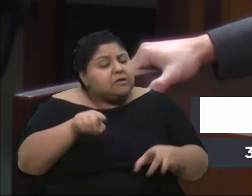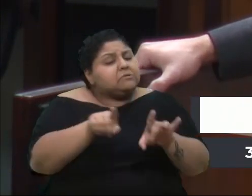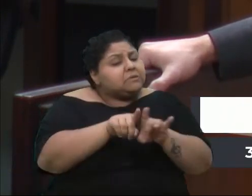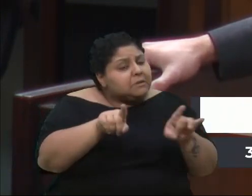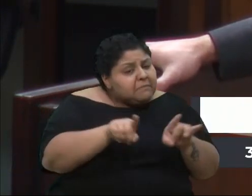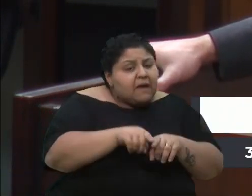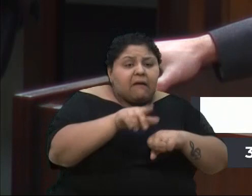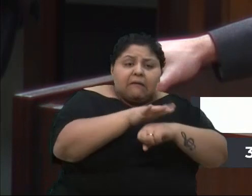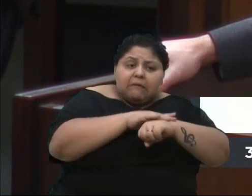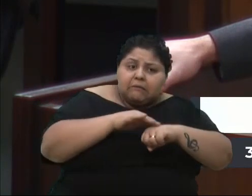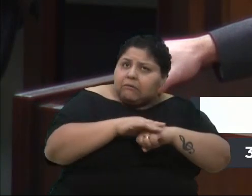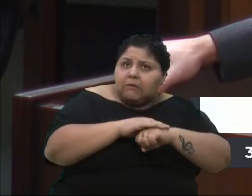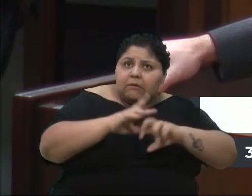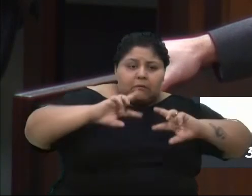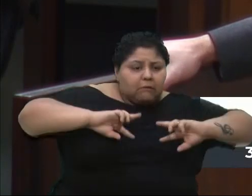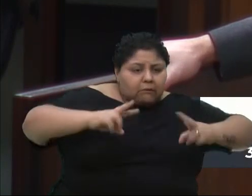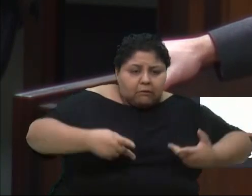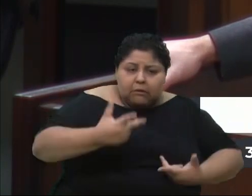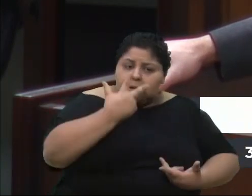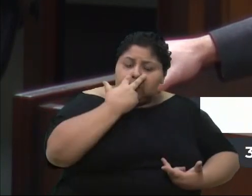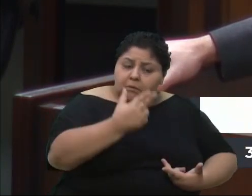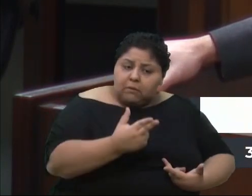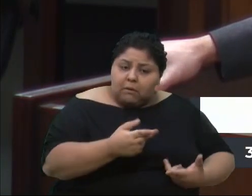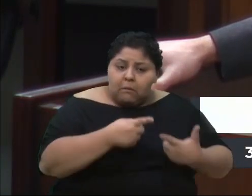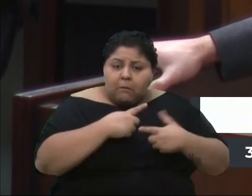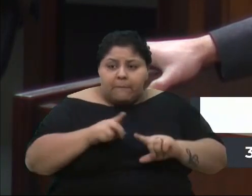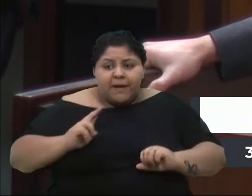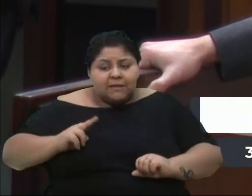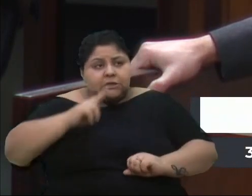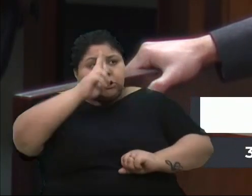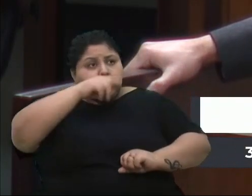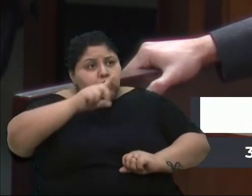humano, e nunca tem um para repor.